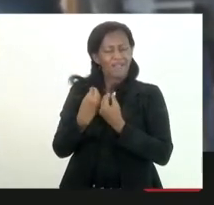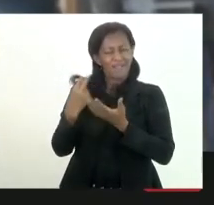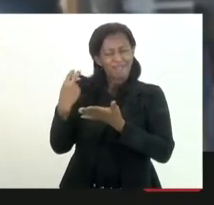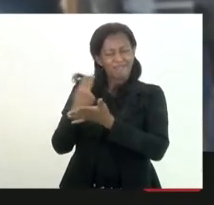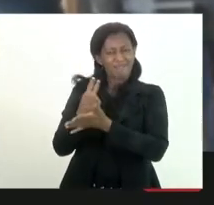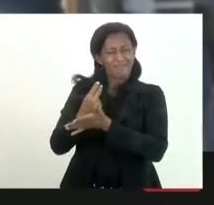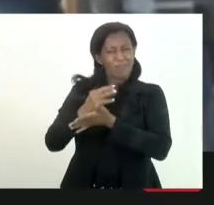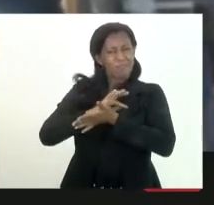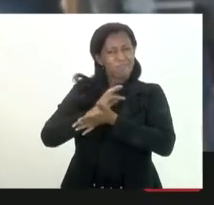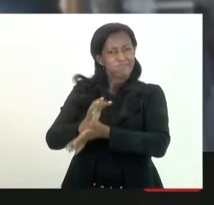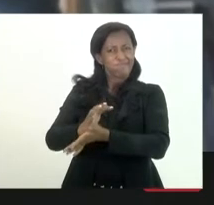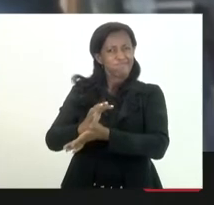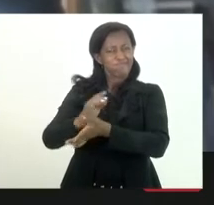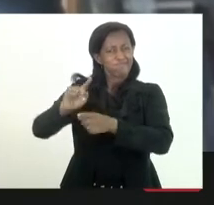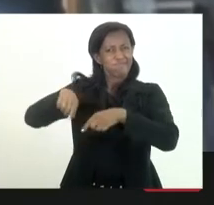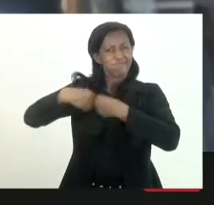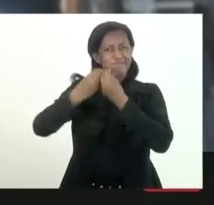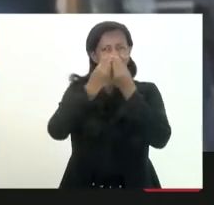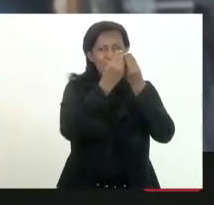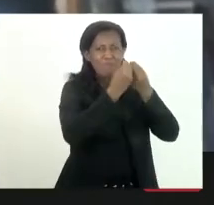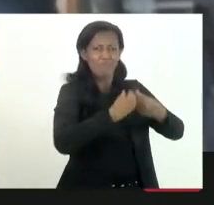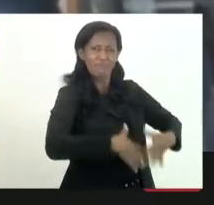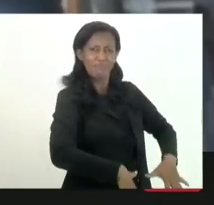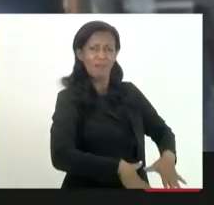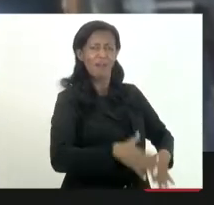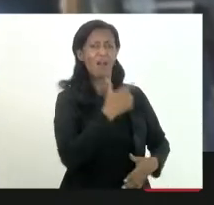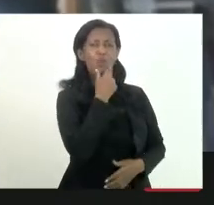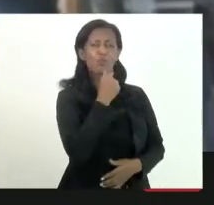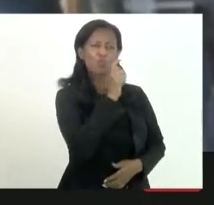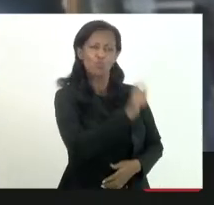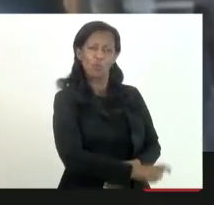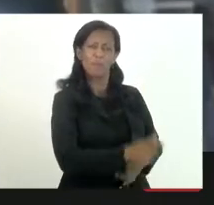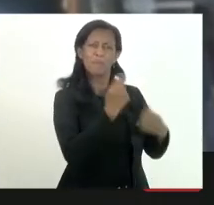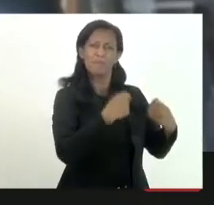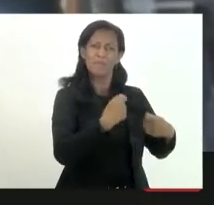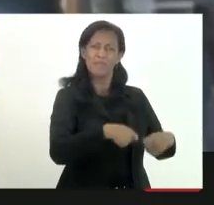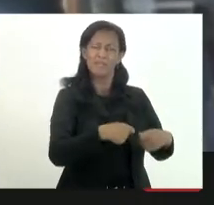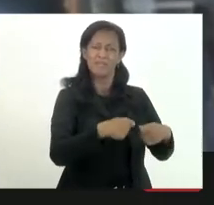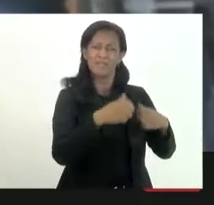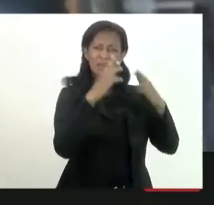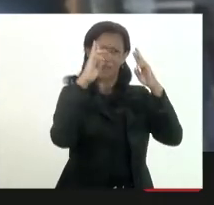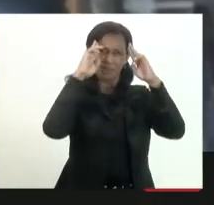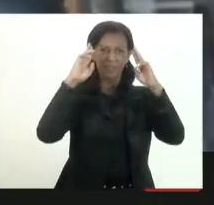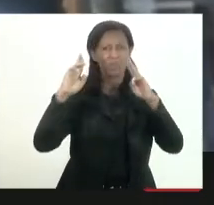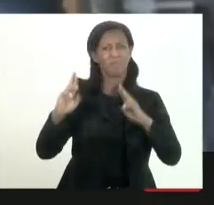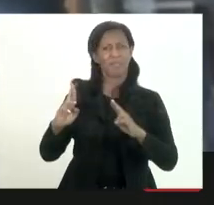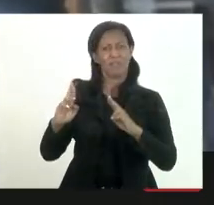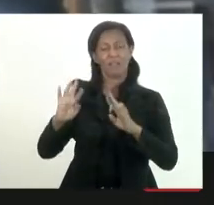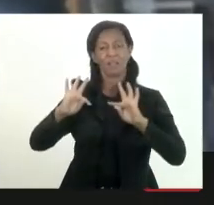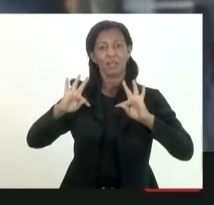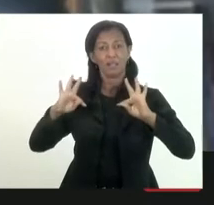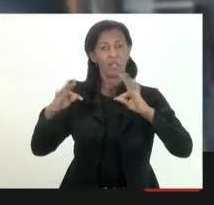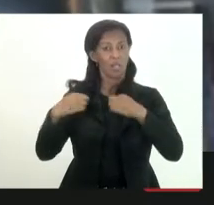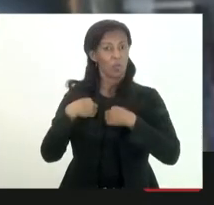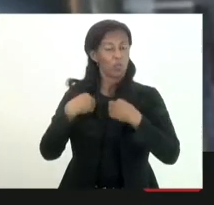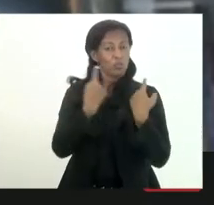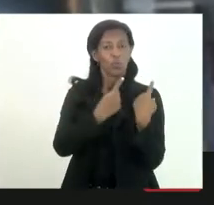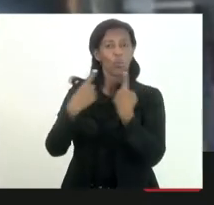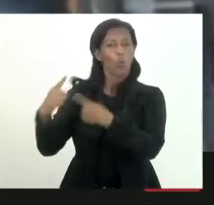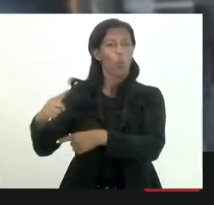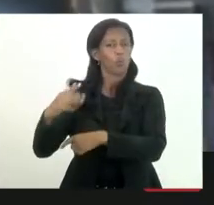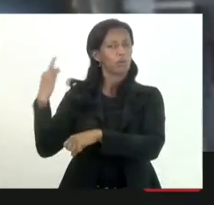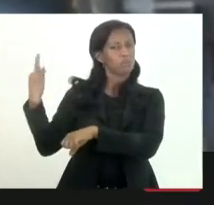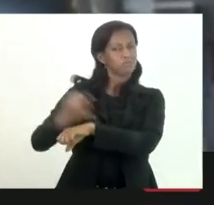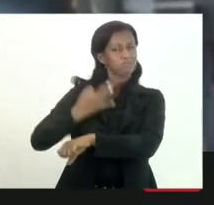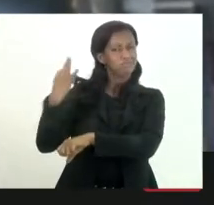aos homens. Nós temos que respeitar, sou contra, totalmente contra a